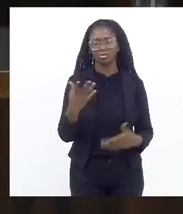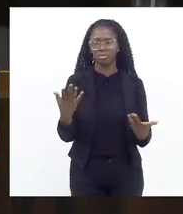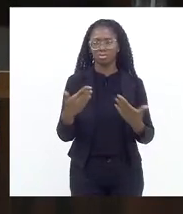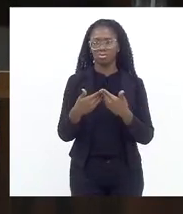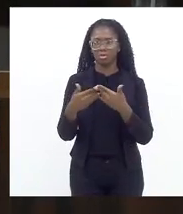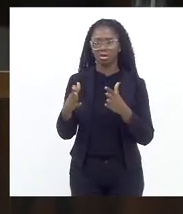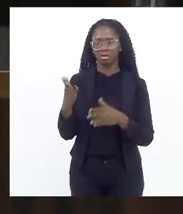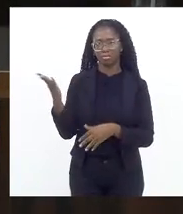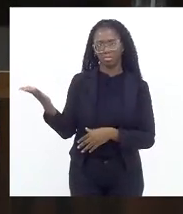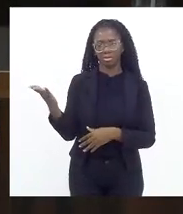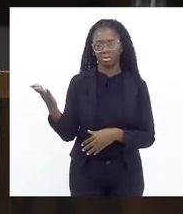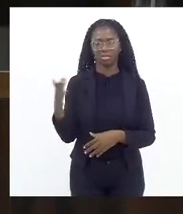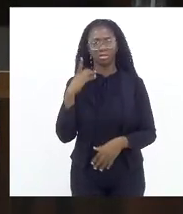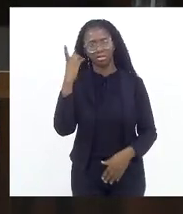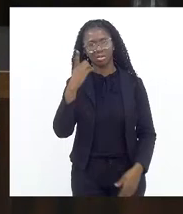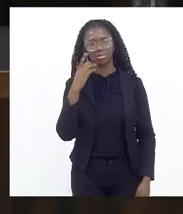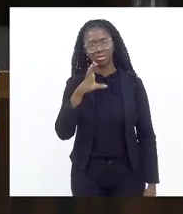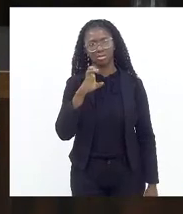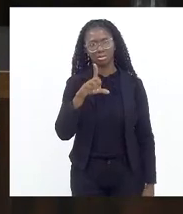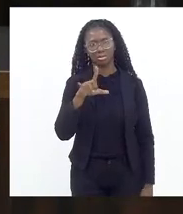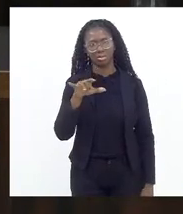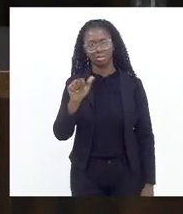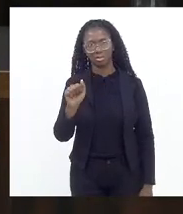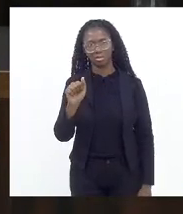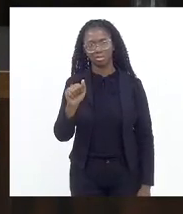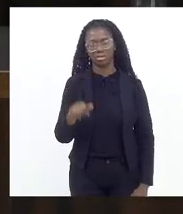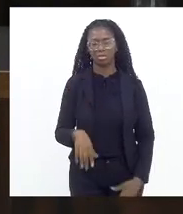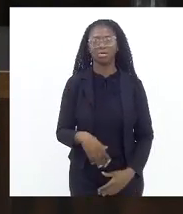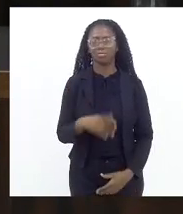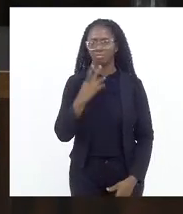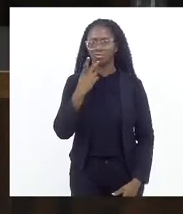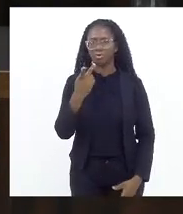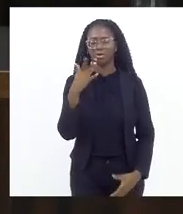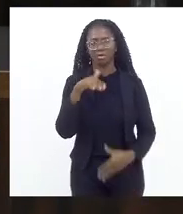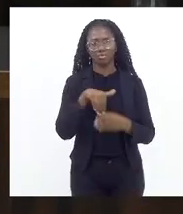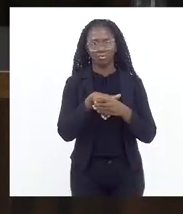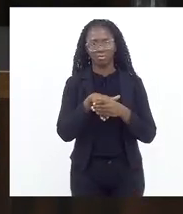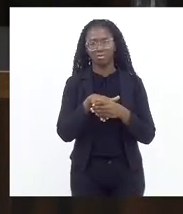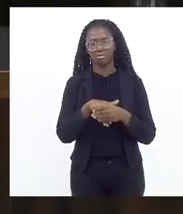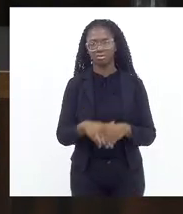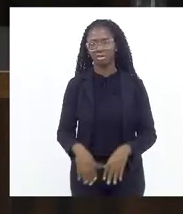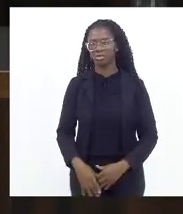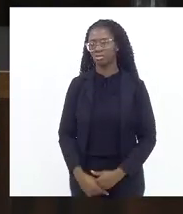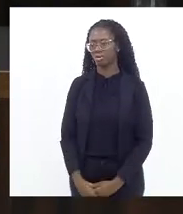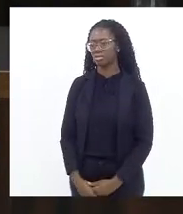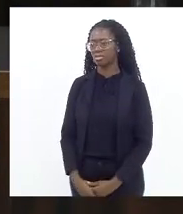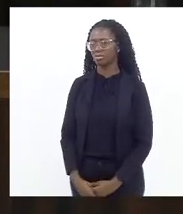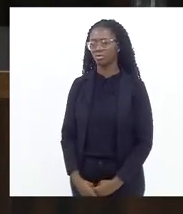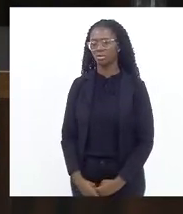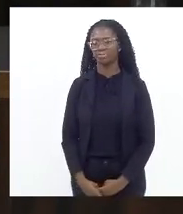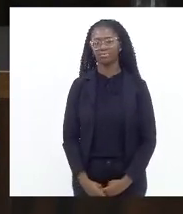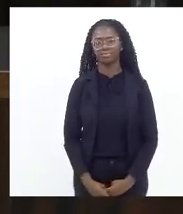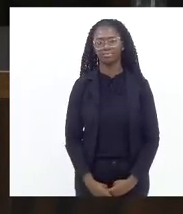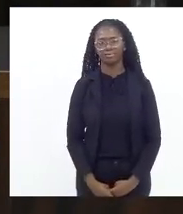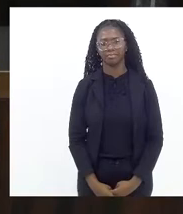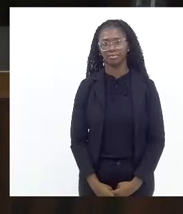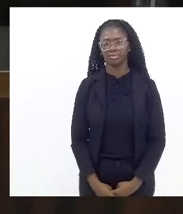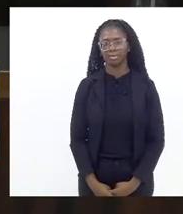abrir aqui para a deputada Célia Jordão fazer a sua declaração de voto, por gentileza.